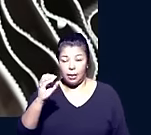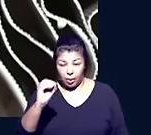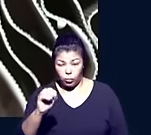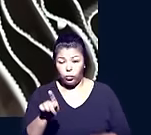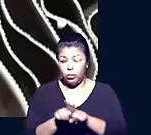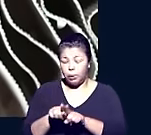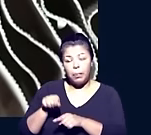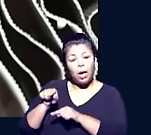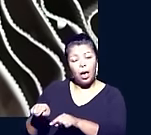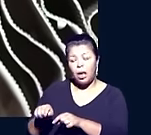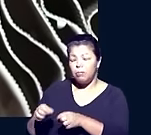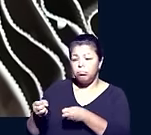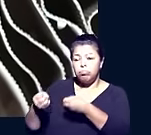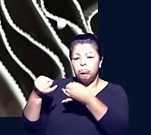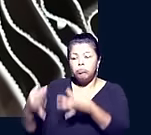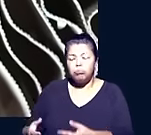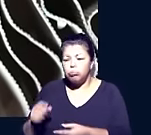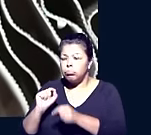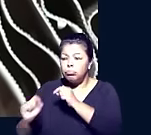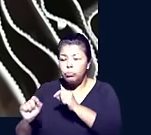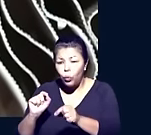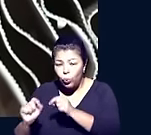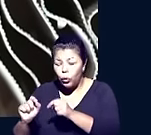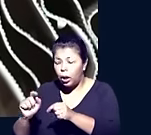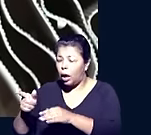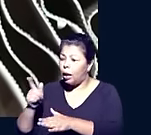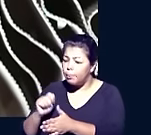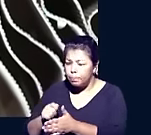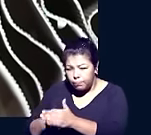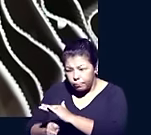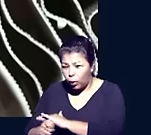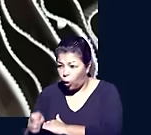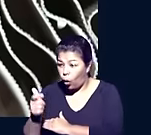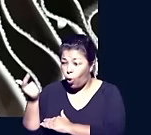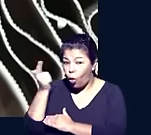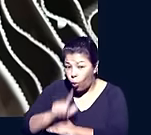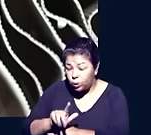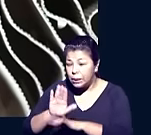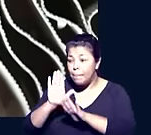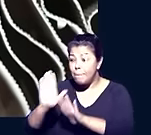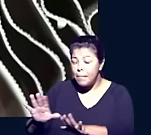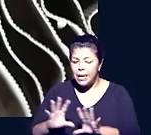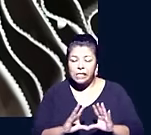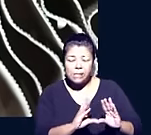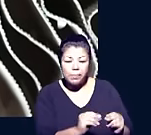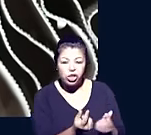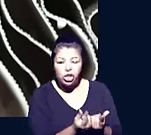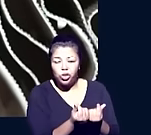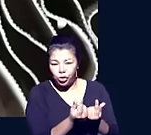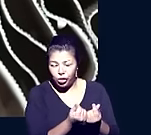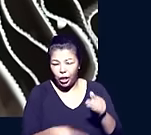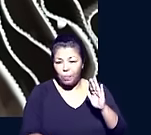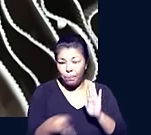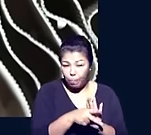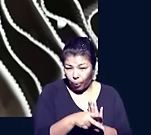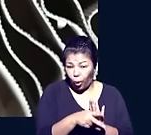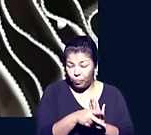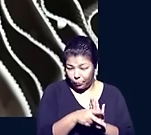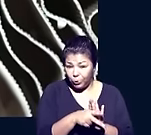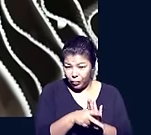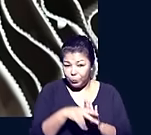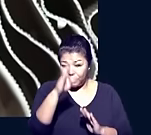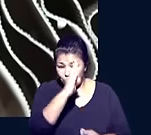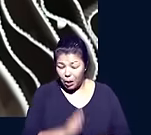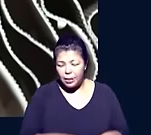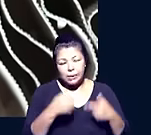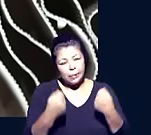energética sem que o governo tenha que colocar dinheiro público em subsídio e incentivo se esse projeto for assimilado pela fazenda e se